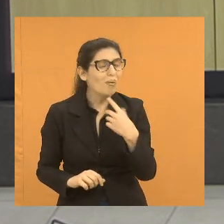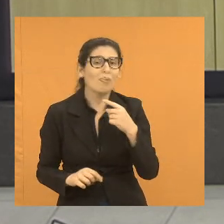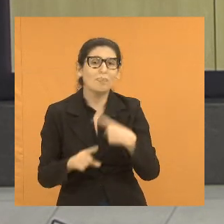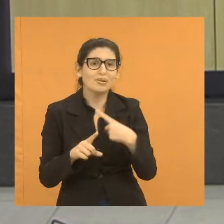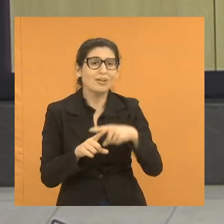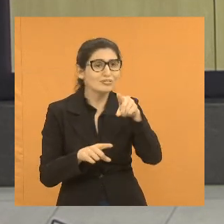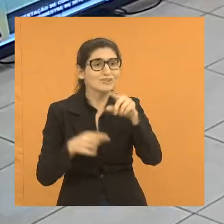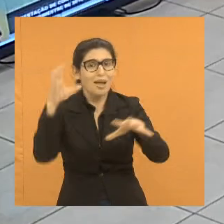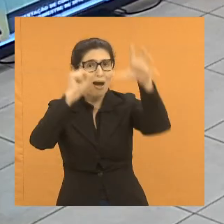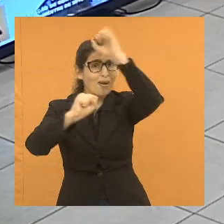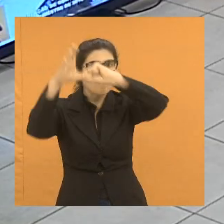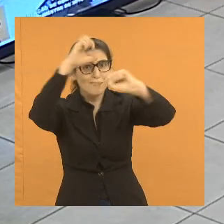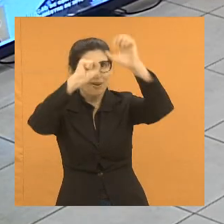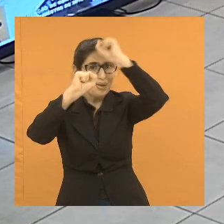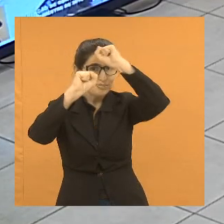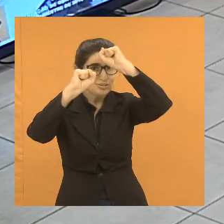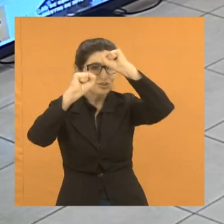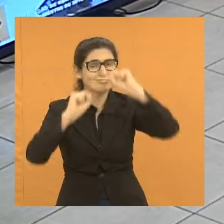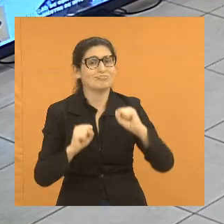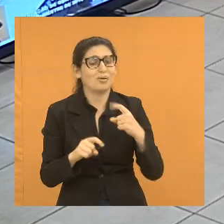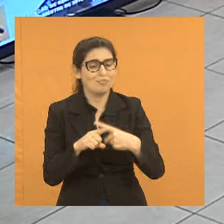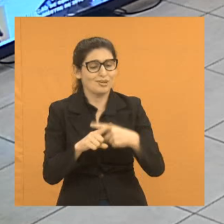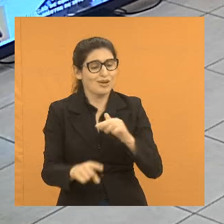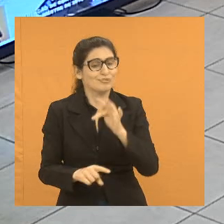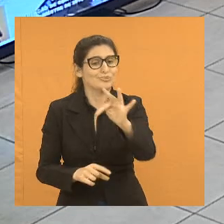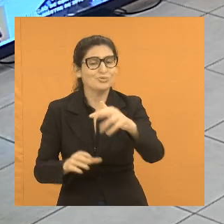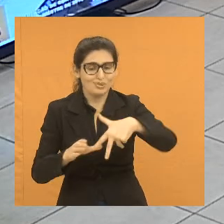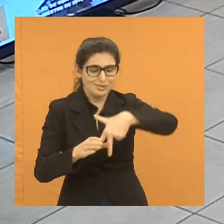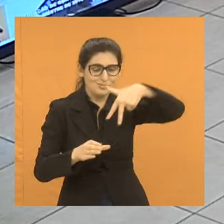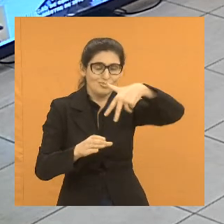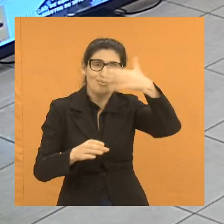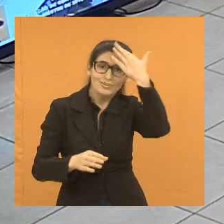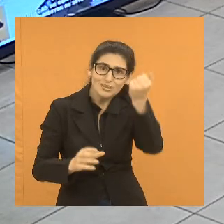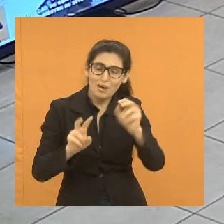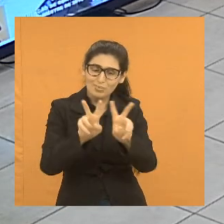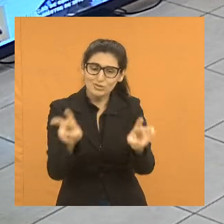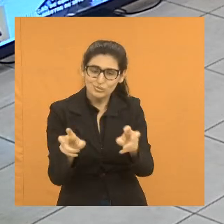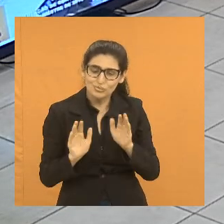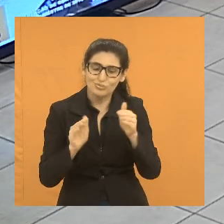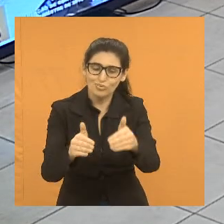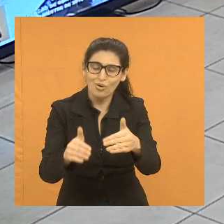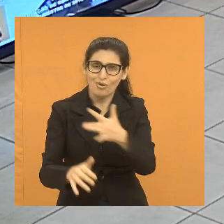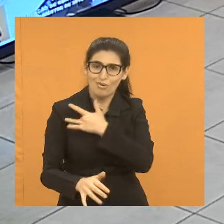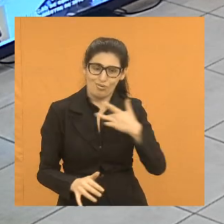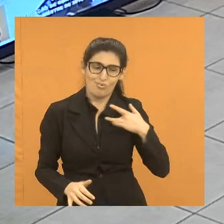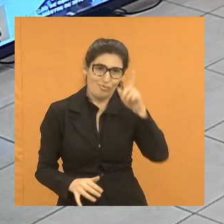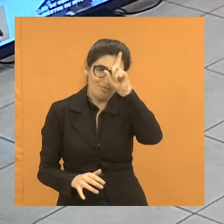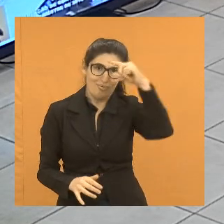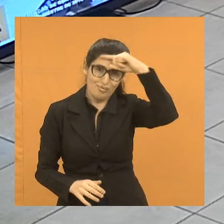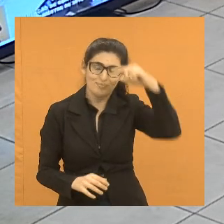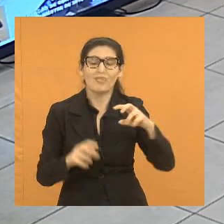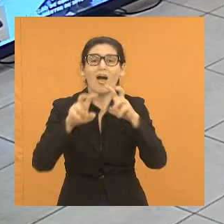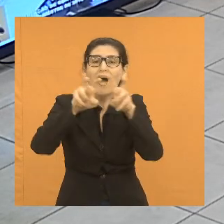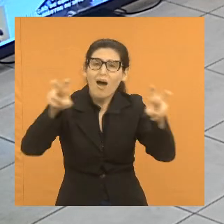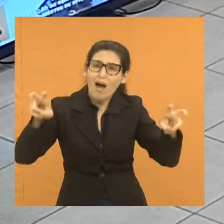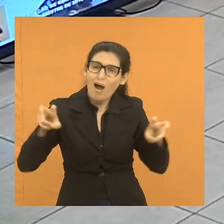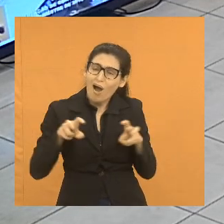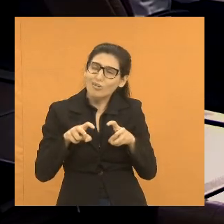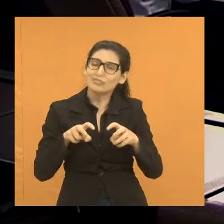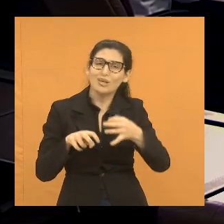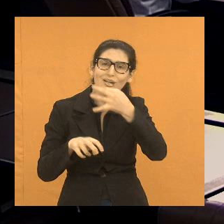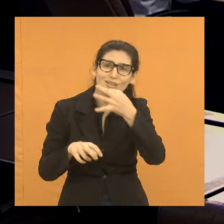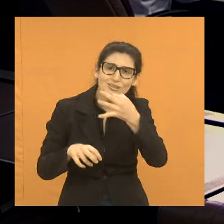Então, a gente sabe que para nós que estamos aqui é muito válido, mesmo sendo reprisado essas audiências pela TV